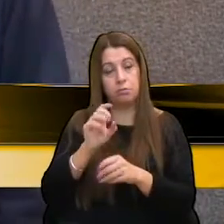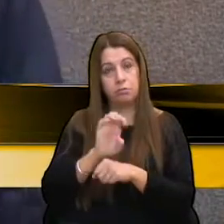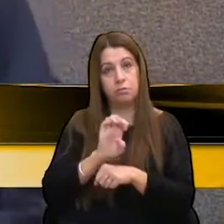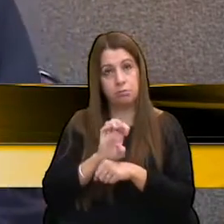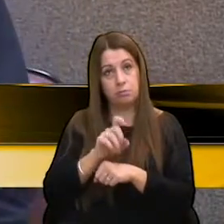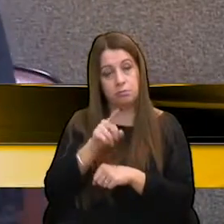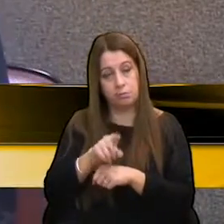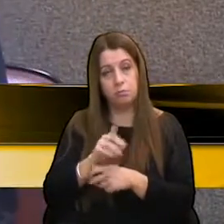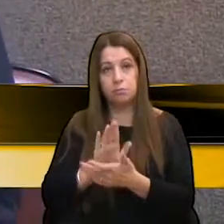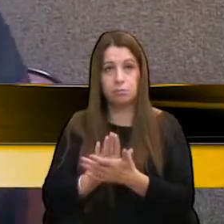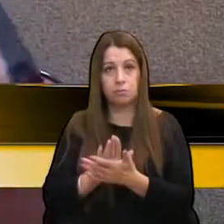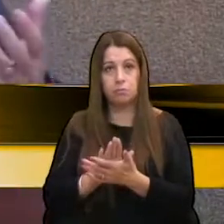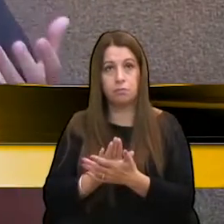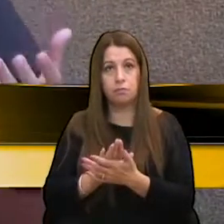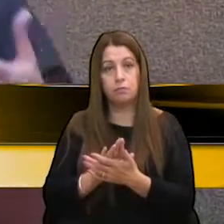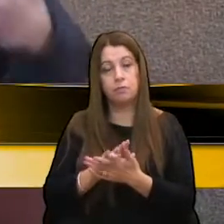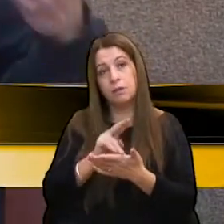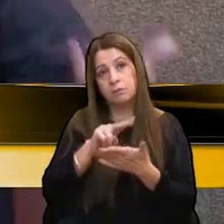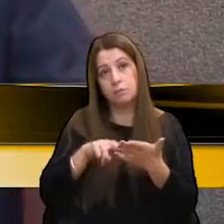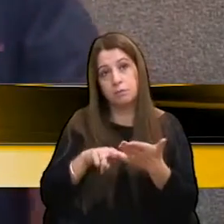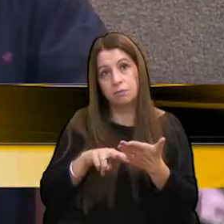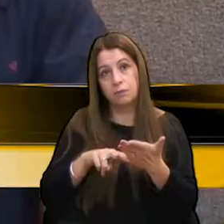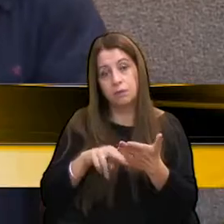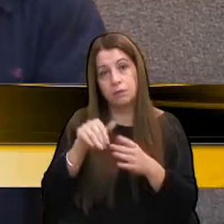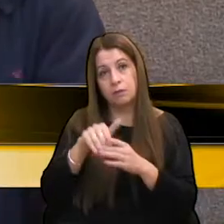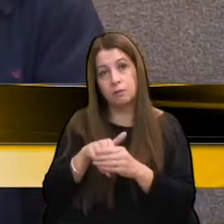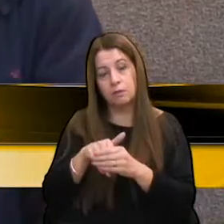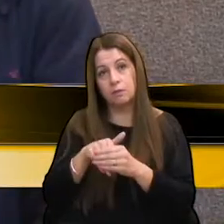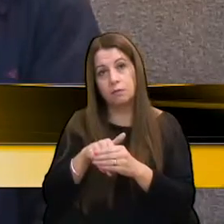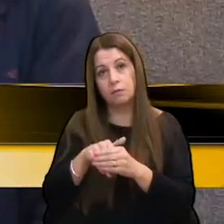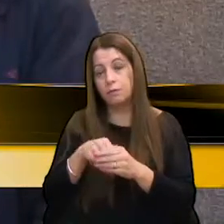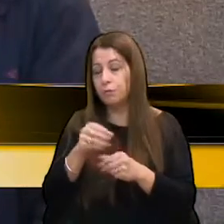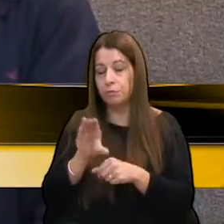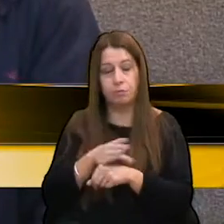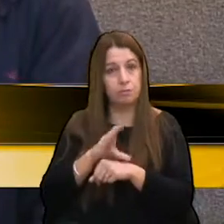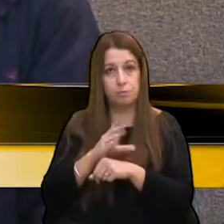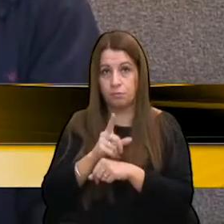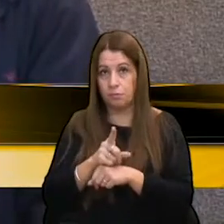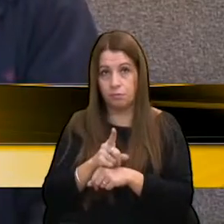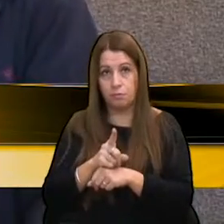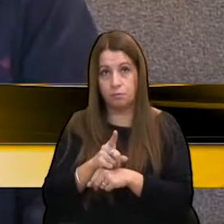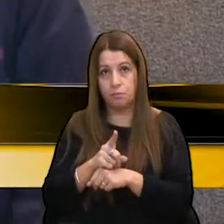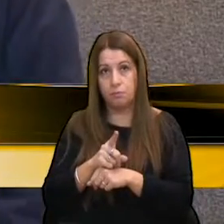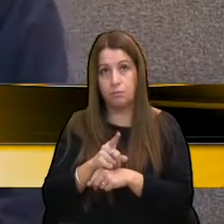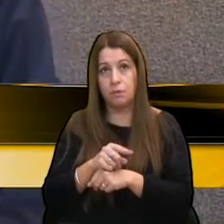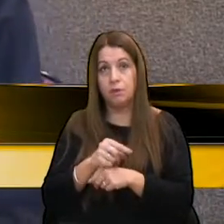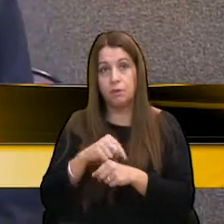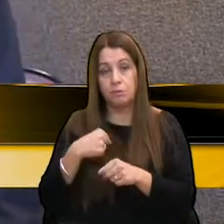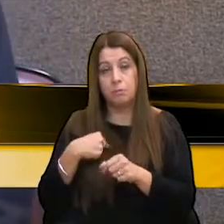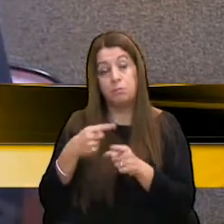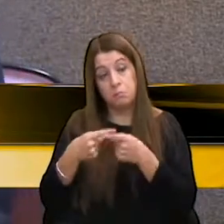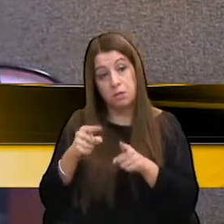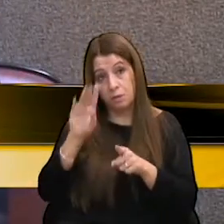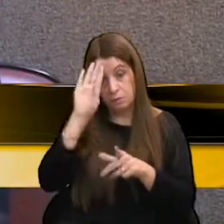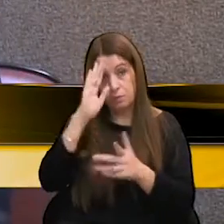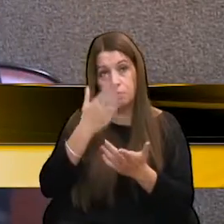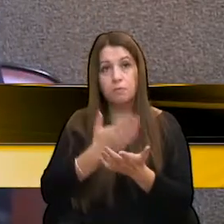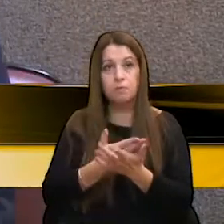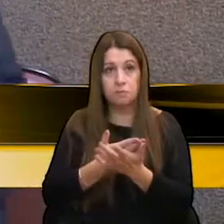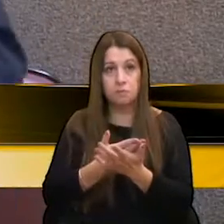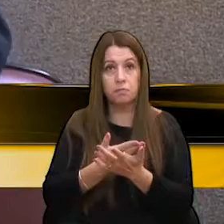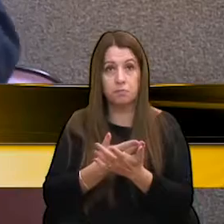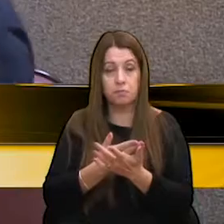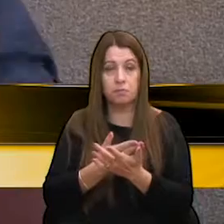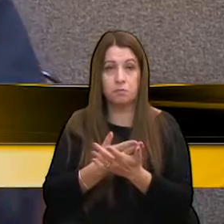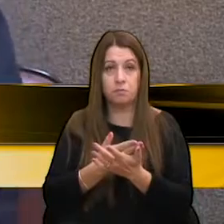Estado. Então, eu, como relator, votarei pela inconstitucionalidade, mas eu acredito que